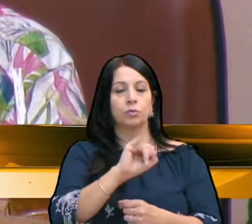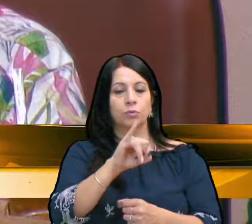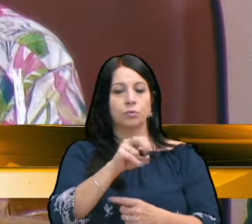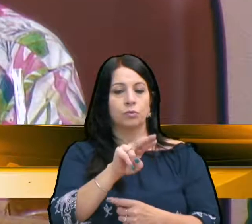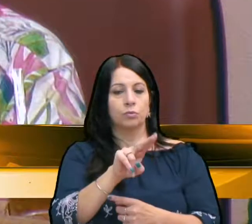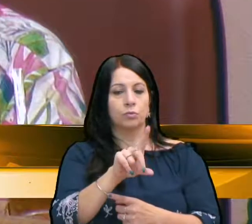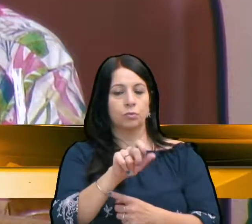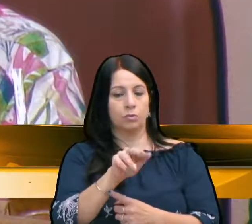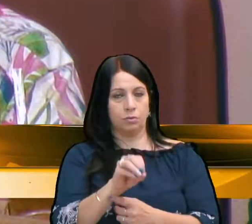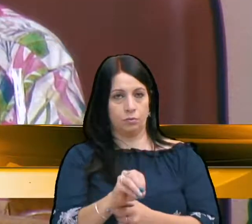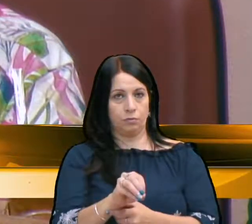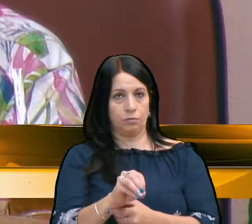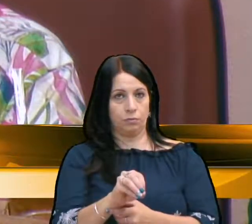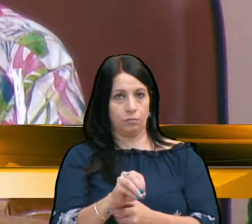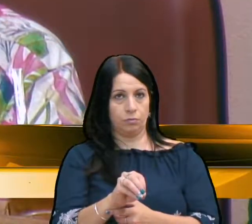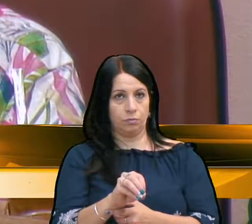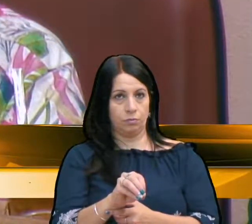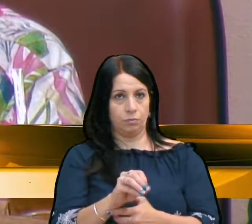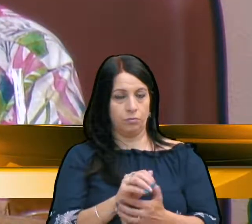Juliano